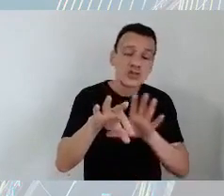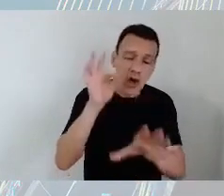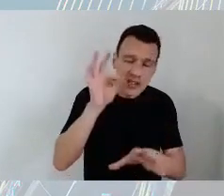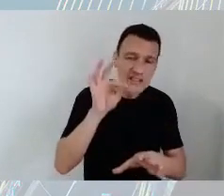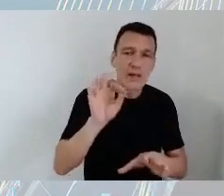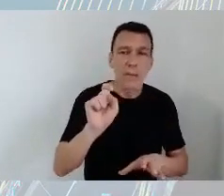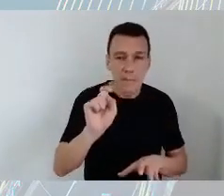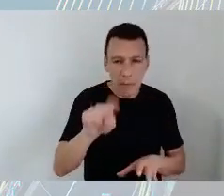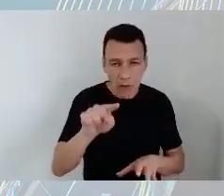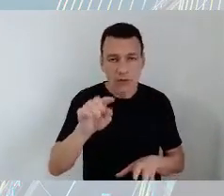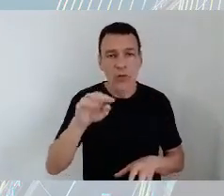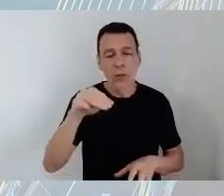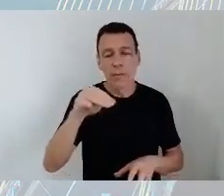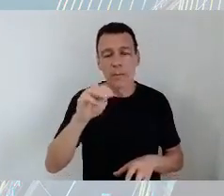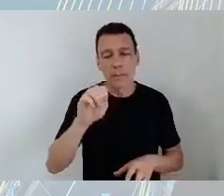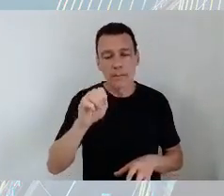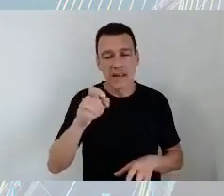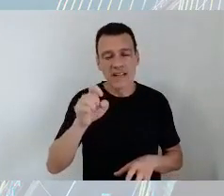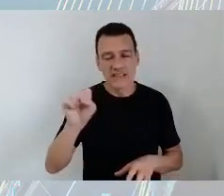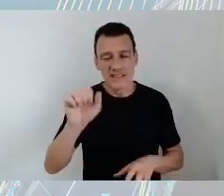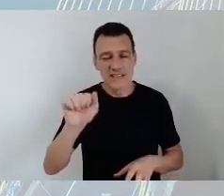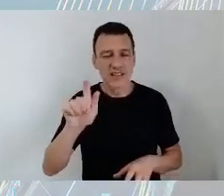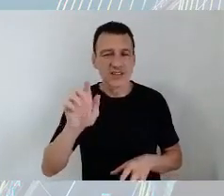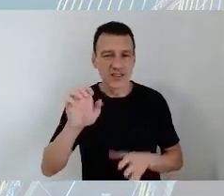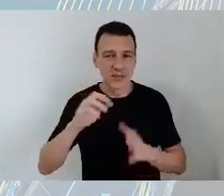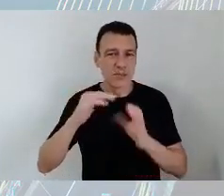apresentação. Deixa eu ver se tem mais um aqui. Eu tinha pulado.